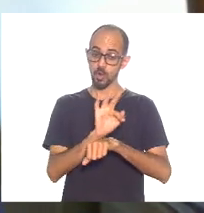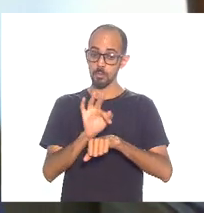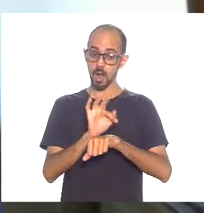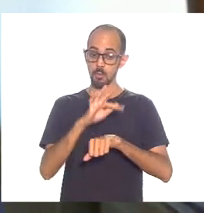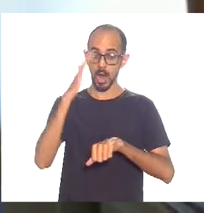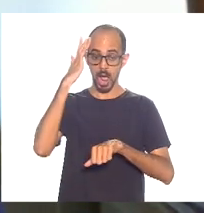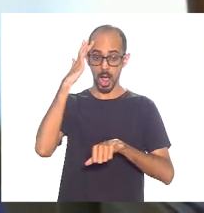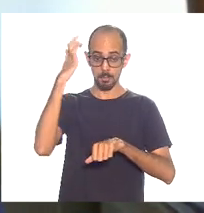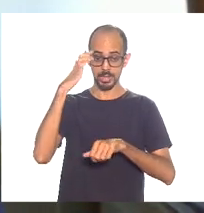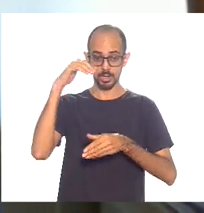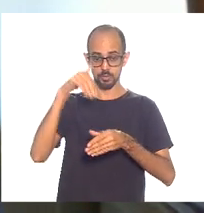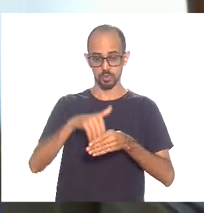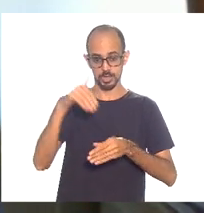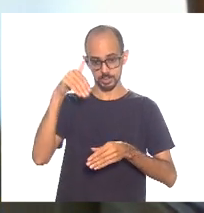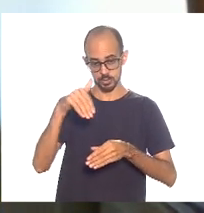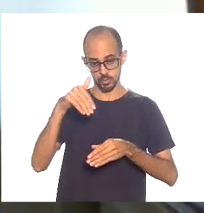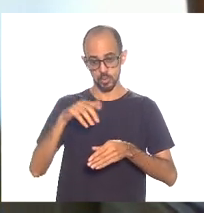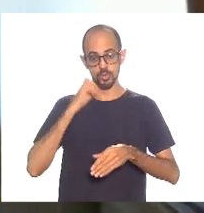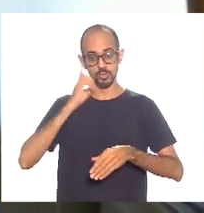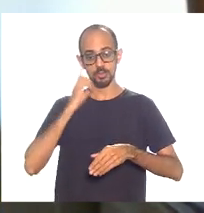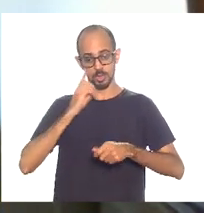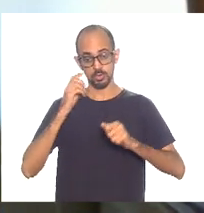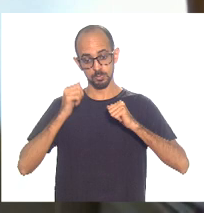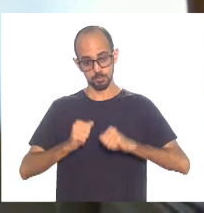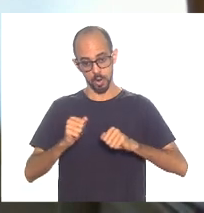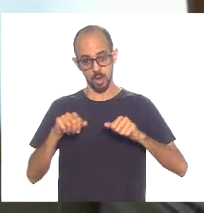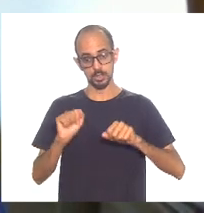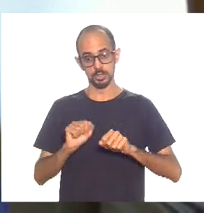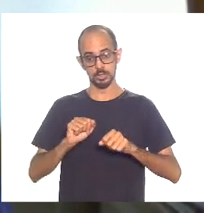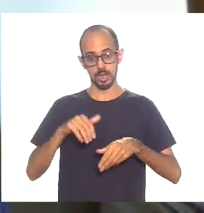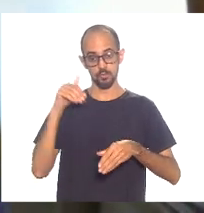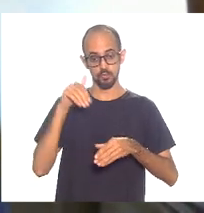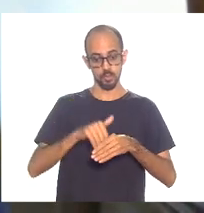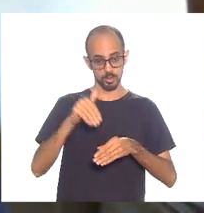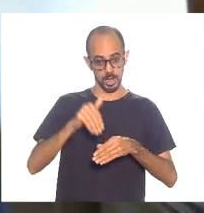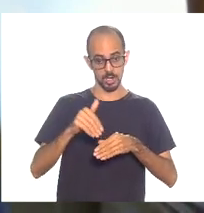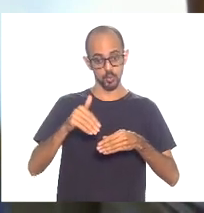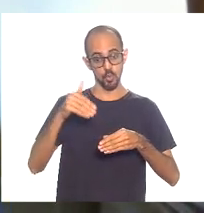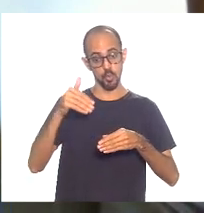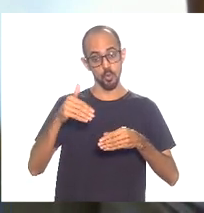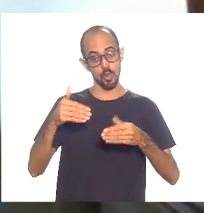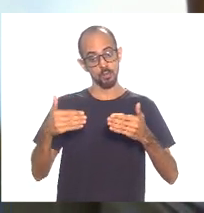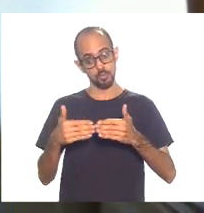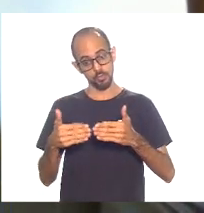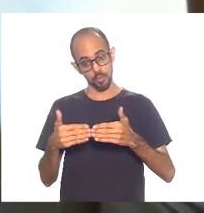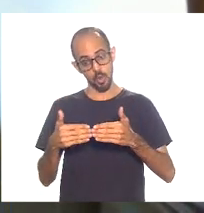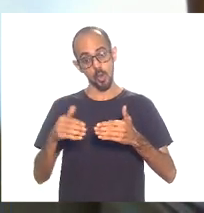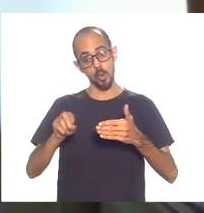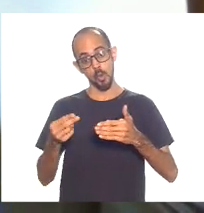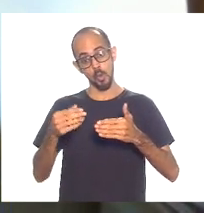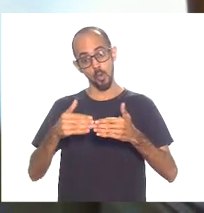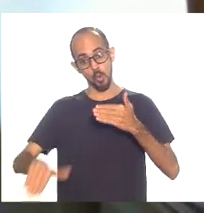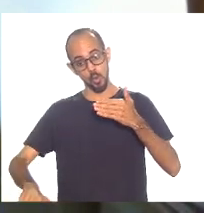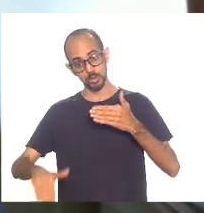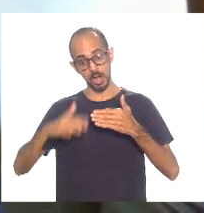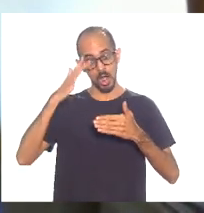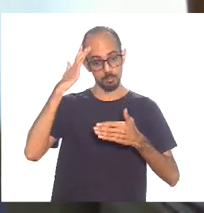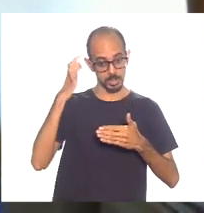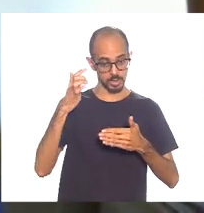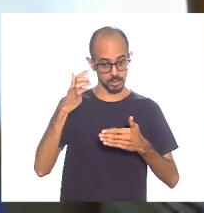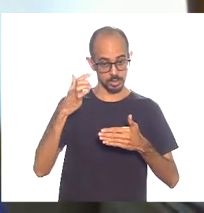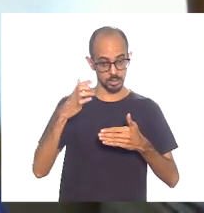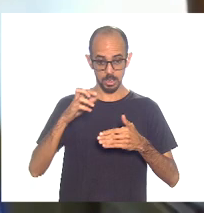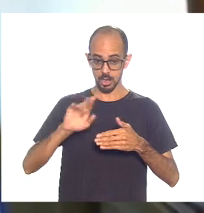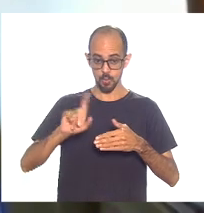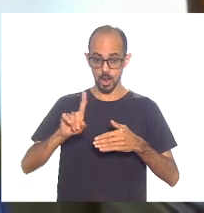Os deputados podem estar mobilizados para votarem contra ou a favor no dia de amanhã e não no dia de